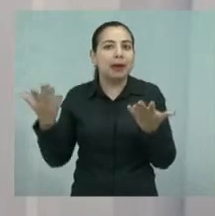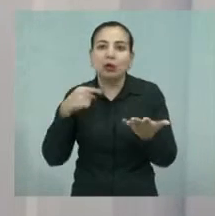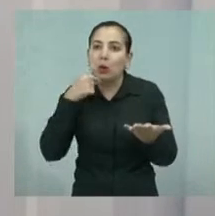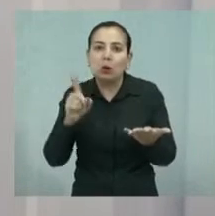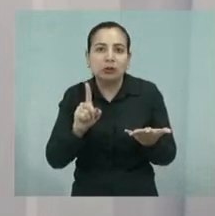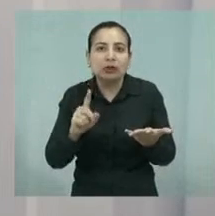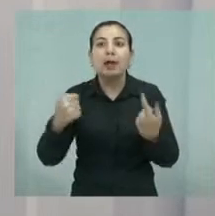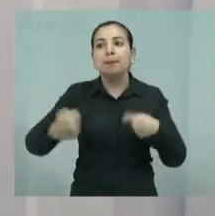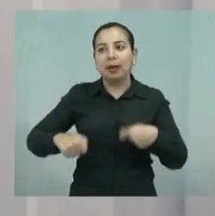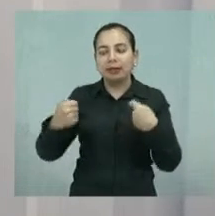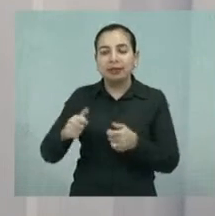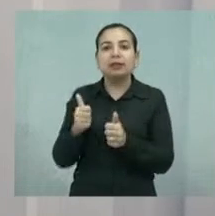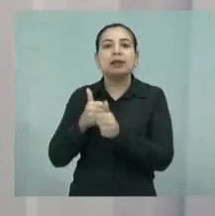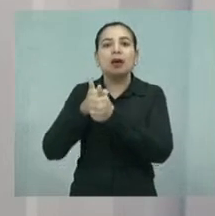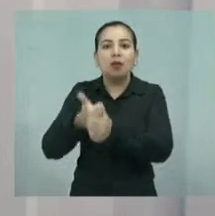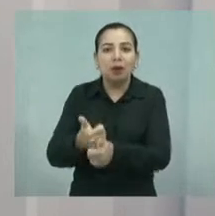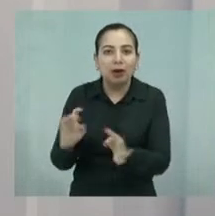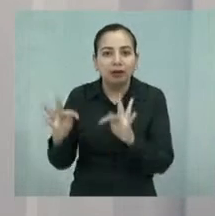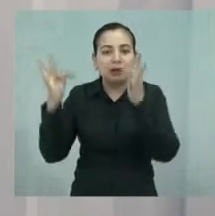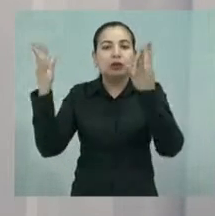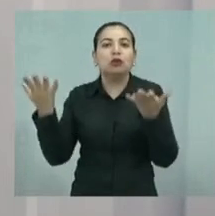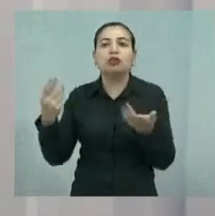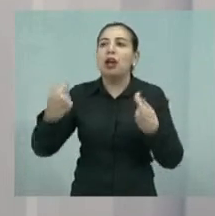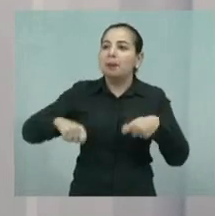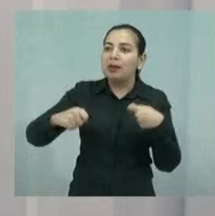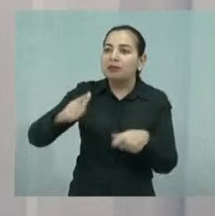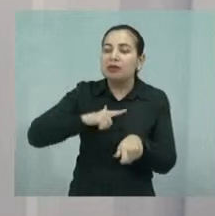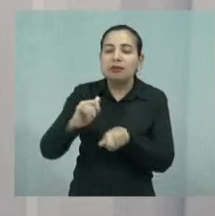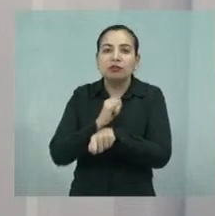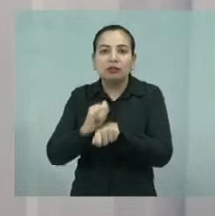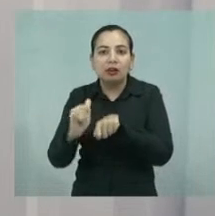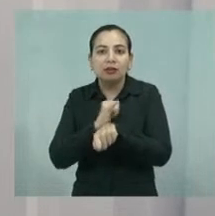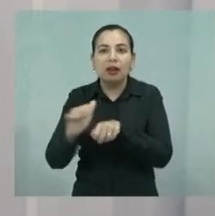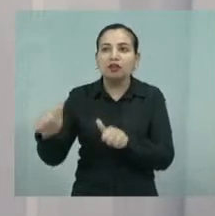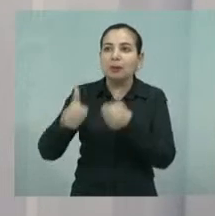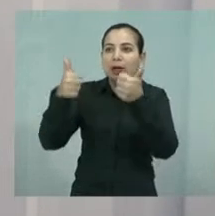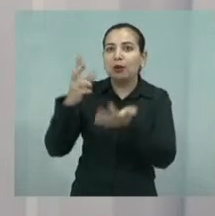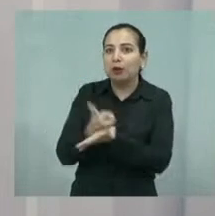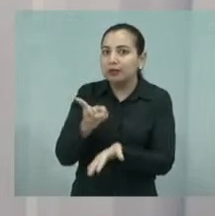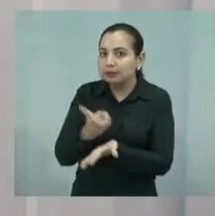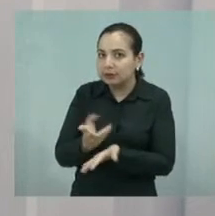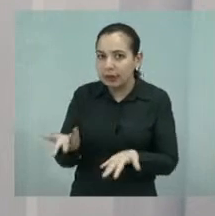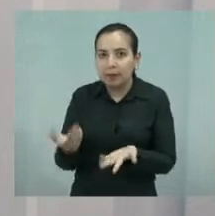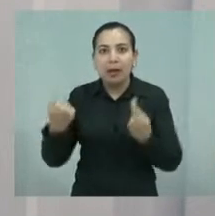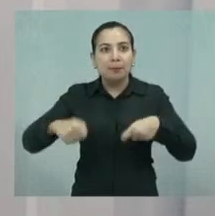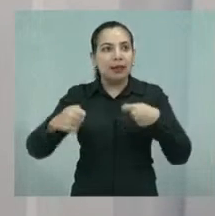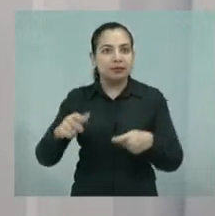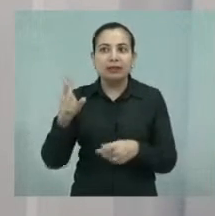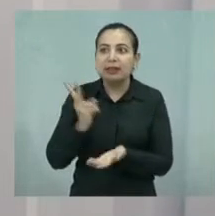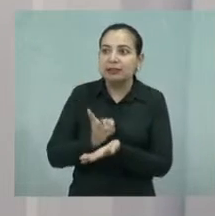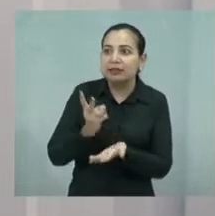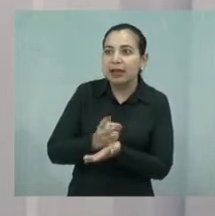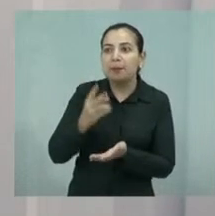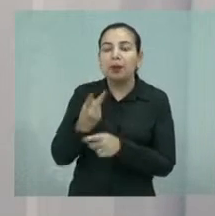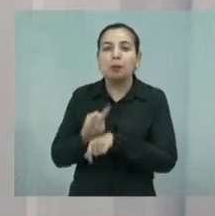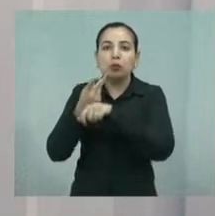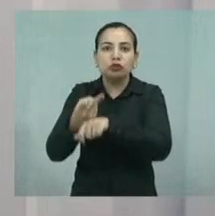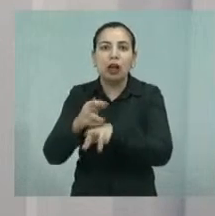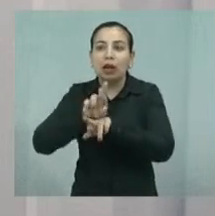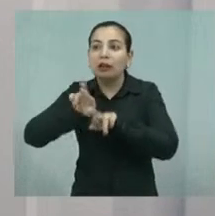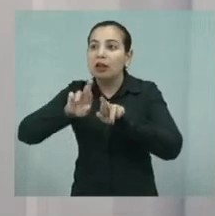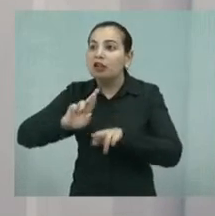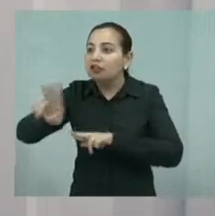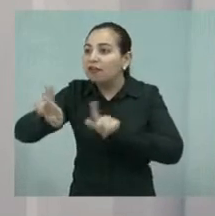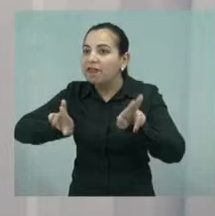governos municipais, os governos estaduais, os governos federais e aquelas instituições que trabalham com controle, com fiscalização, devem